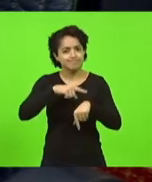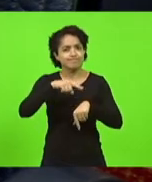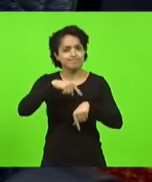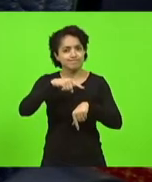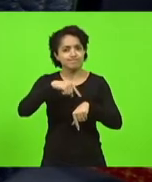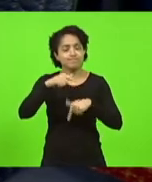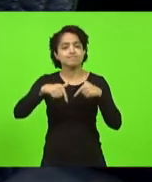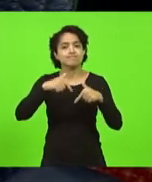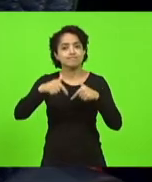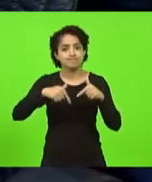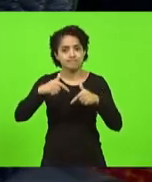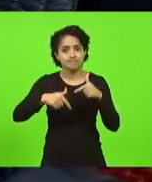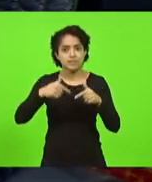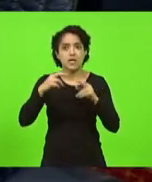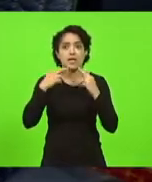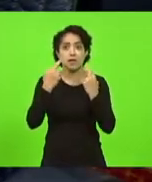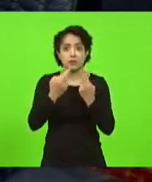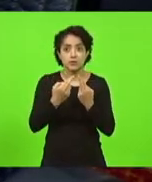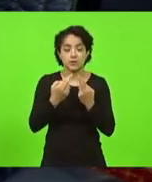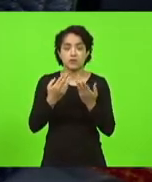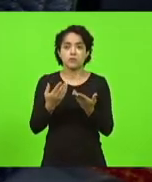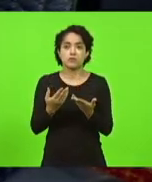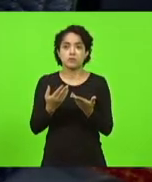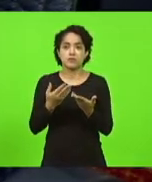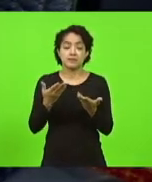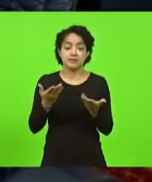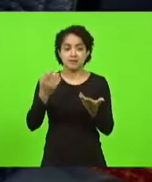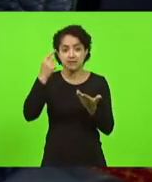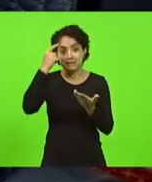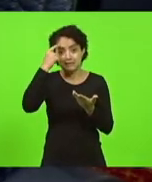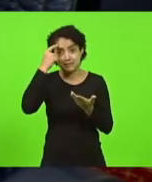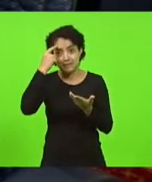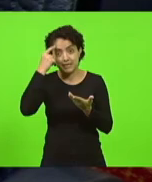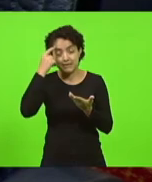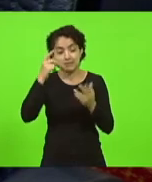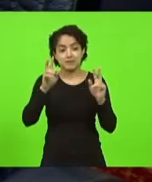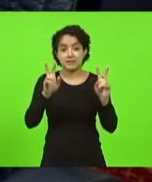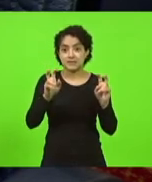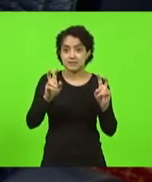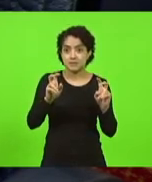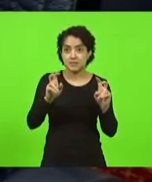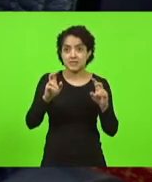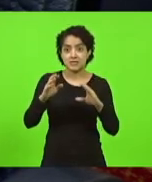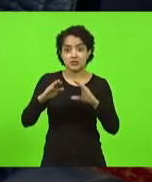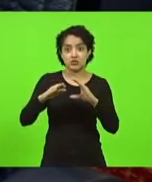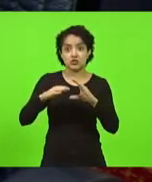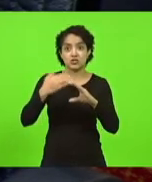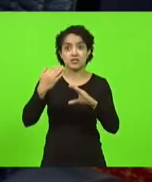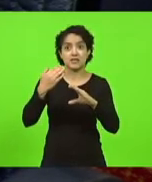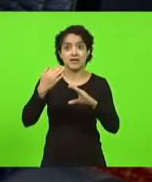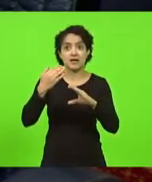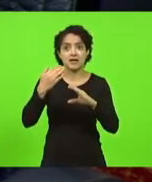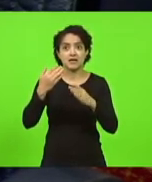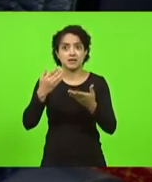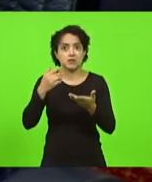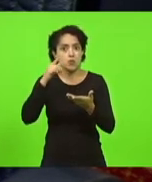reunião. E, para quem pensa que essas matérias chegaram aqui ontem e são votadas